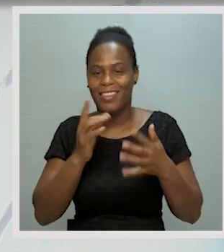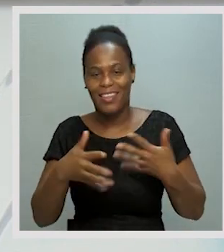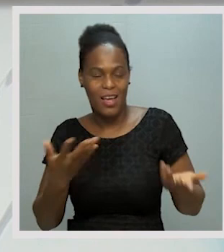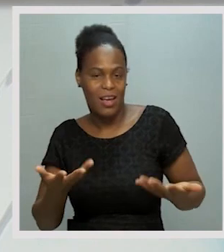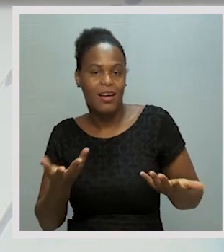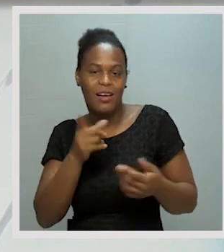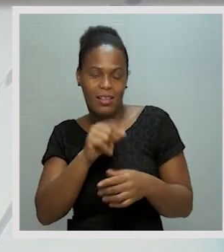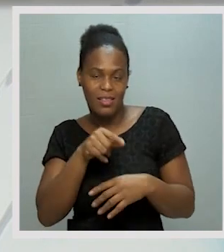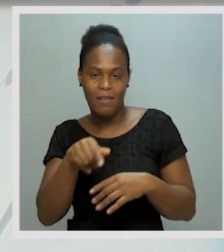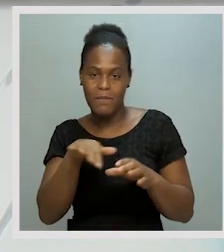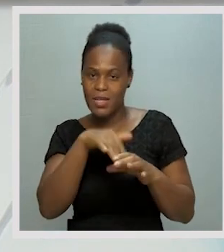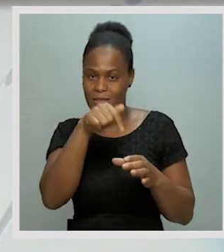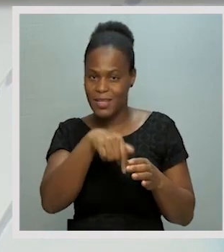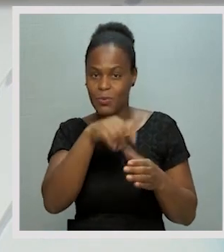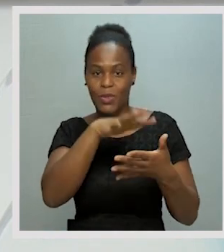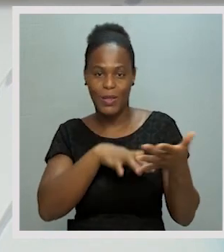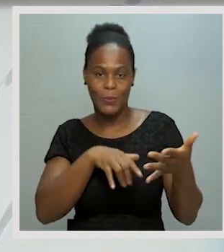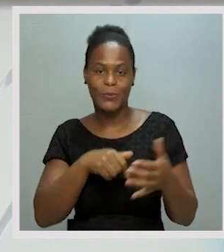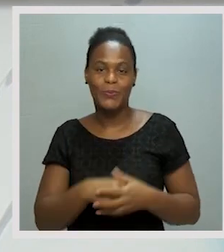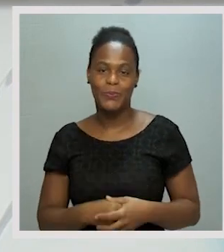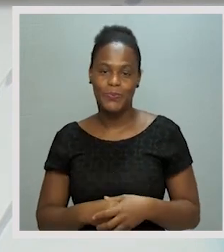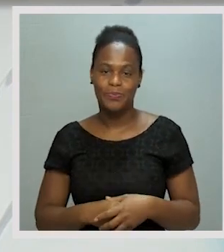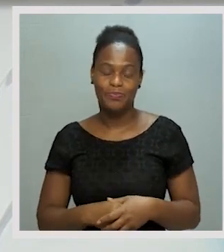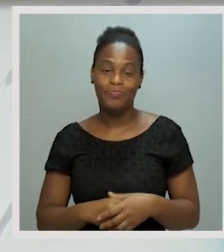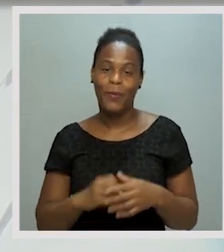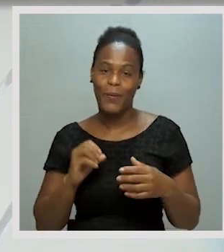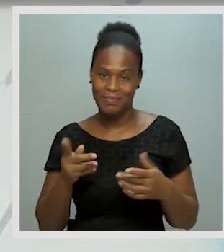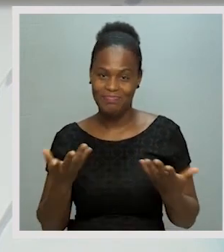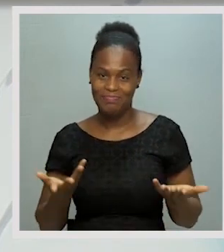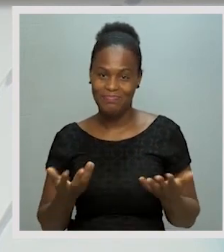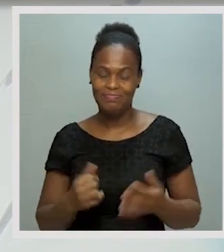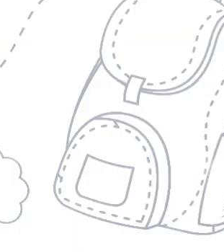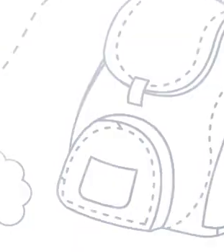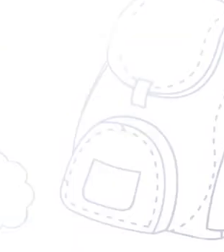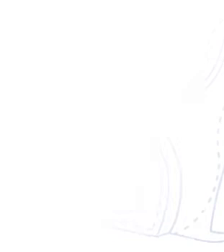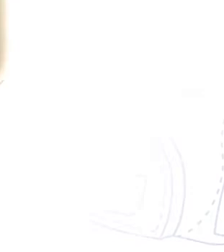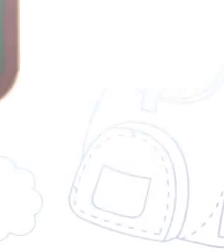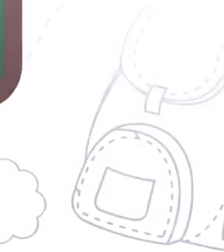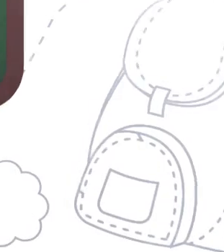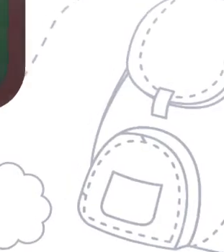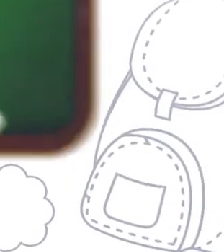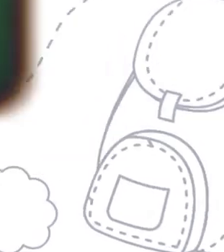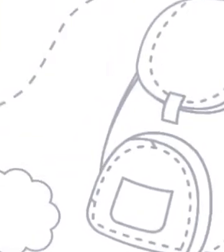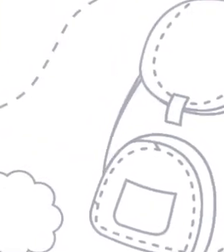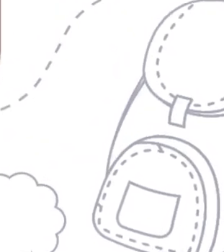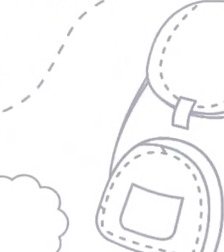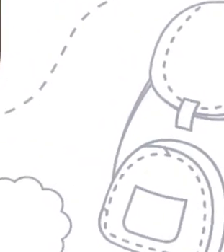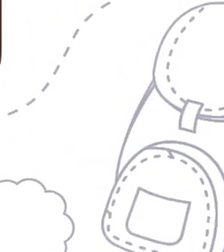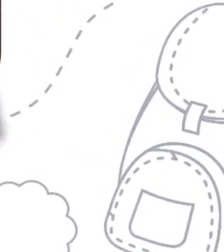divertir, então também faz parte desse tipo de texto. Está bem?